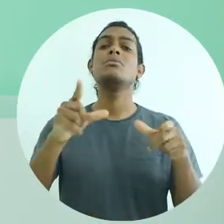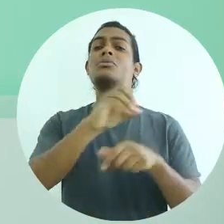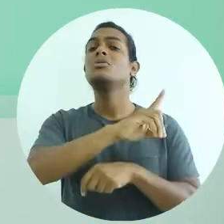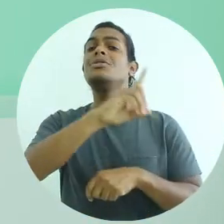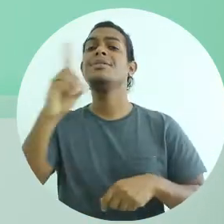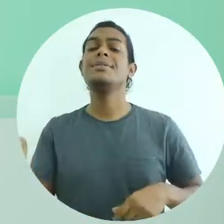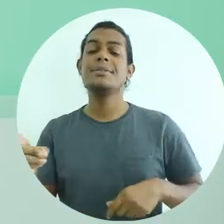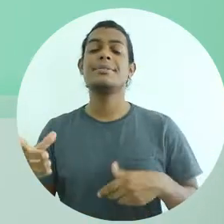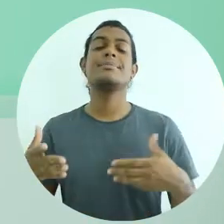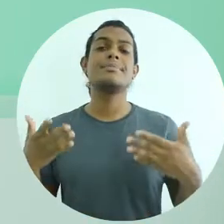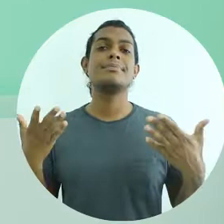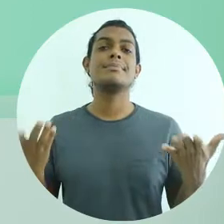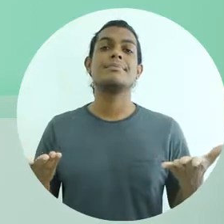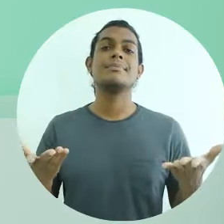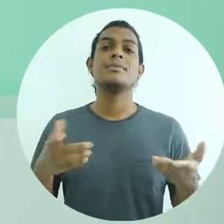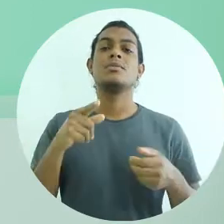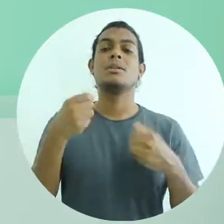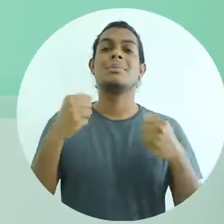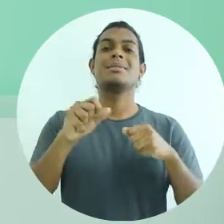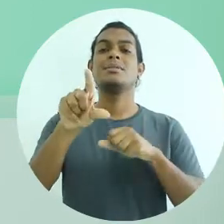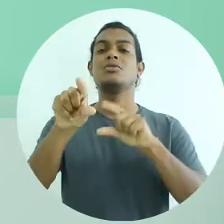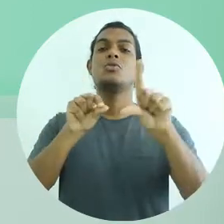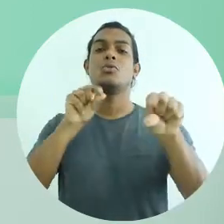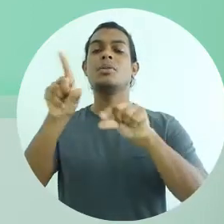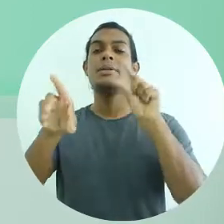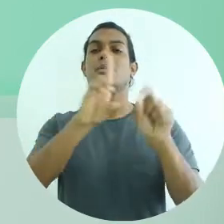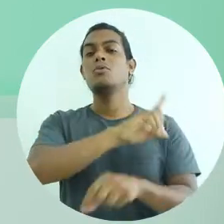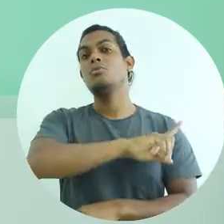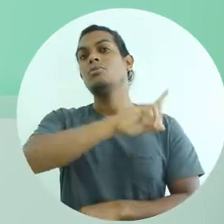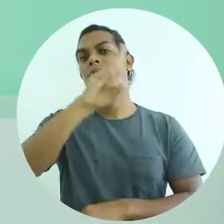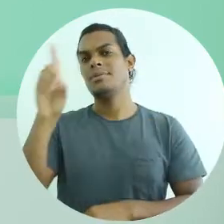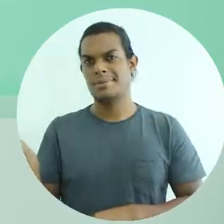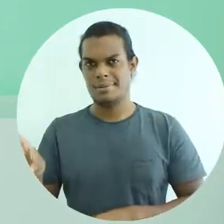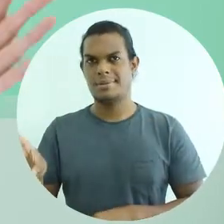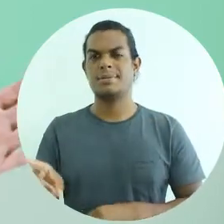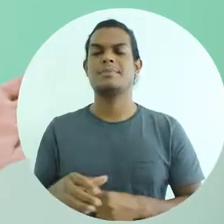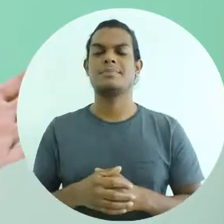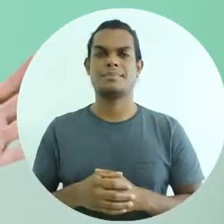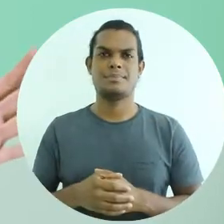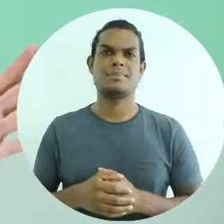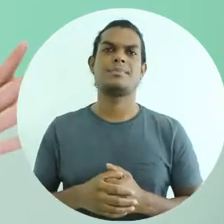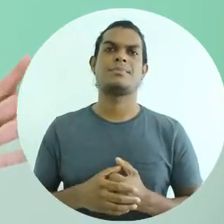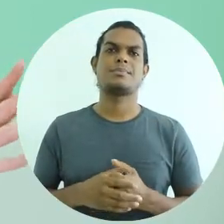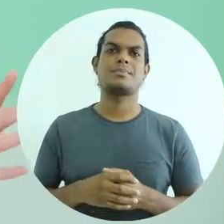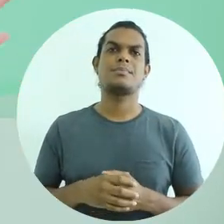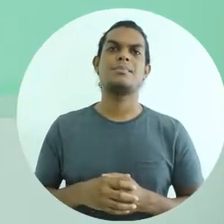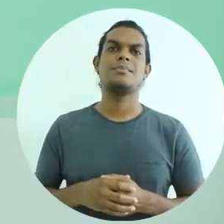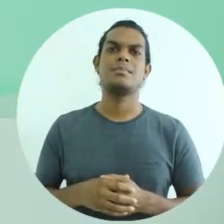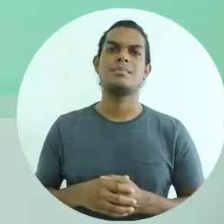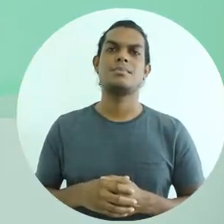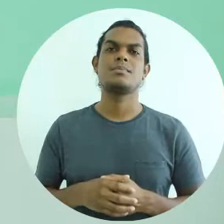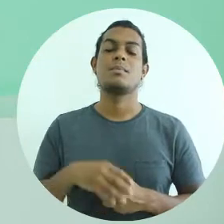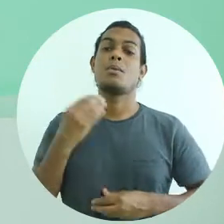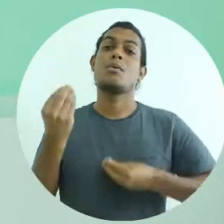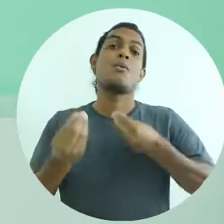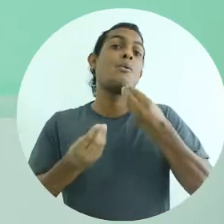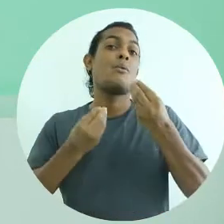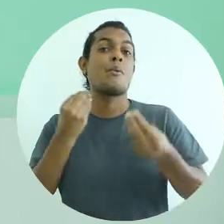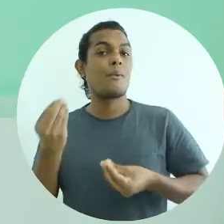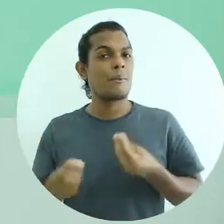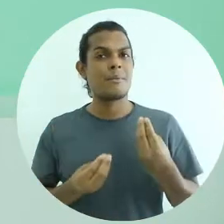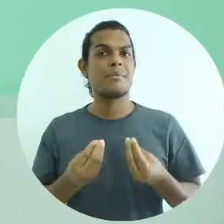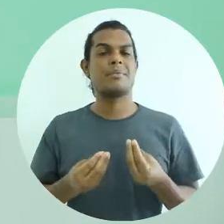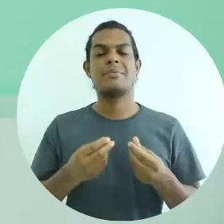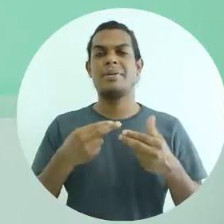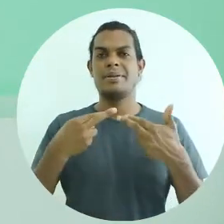data para você estabelecer para cada ação que está colocando no seu o quê ou no como, para